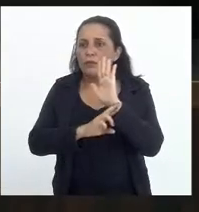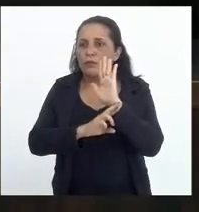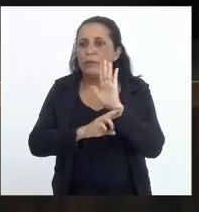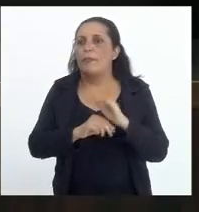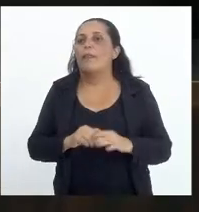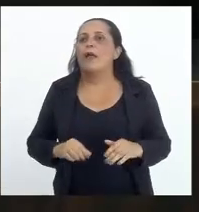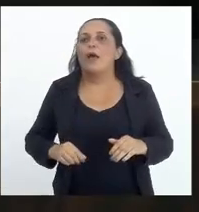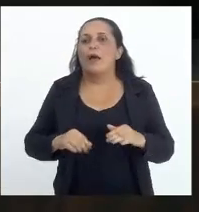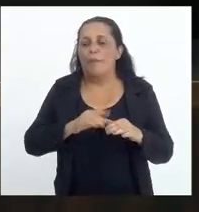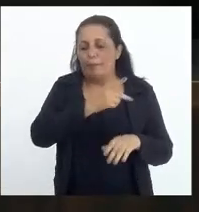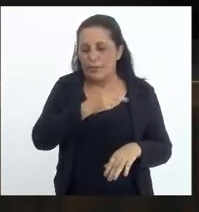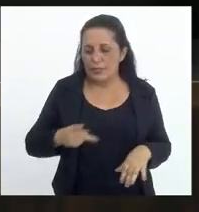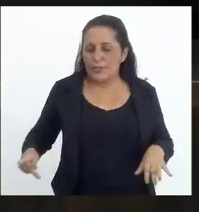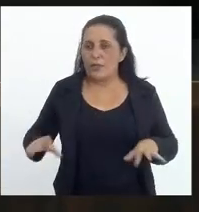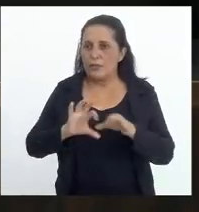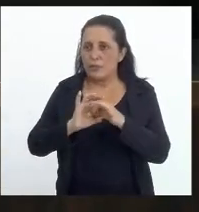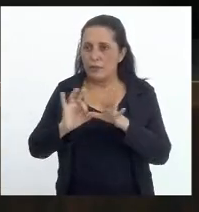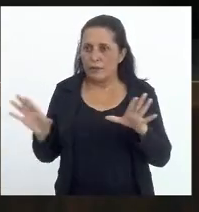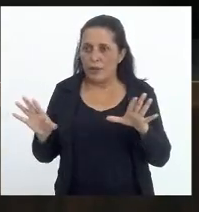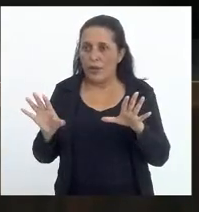Pela Comissão de Transporte, deputado